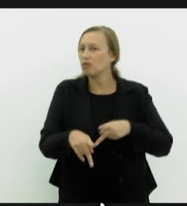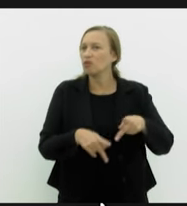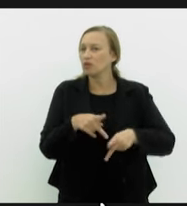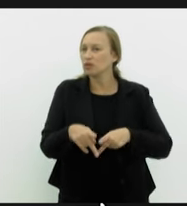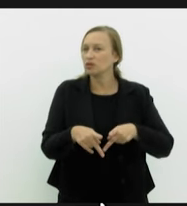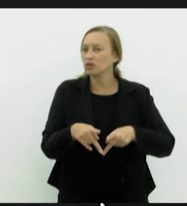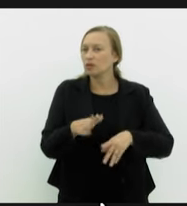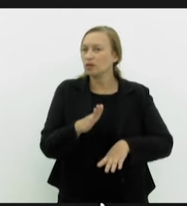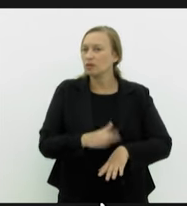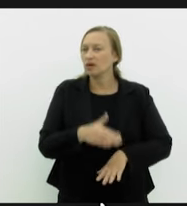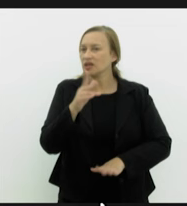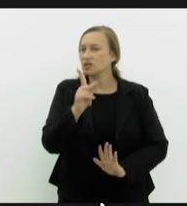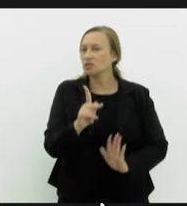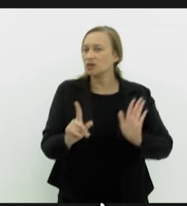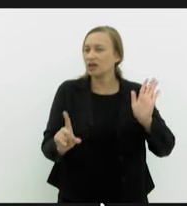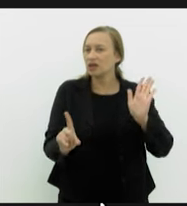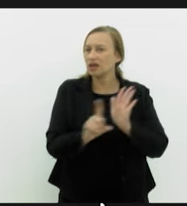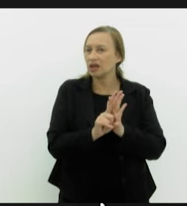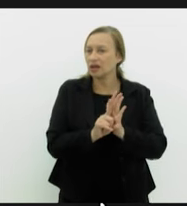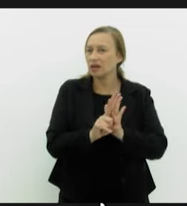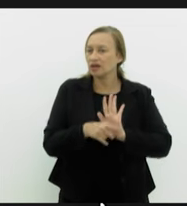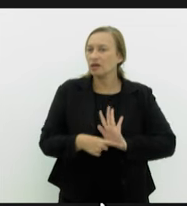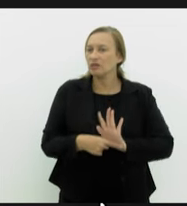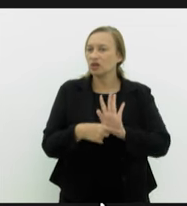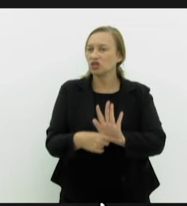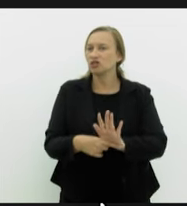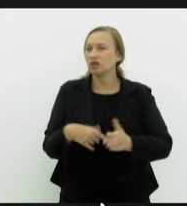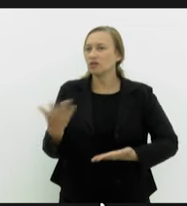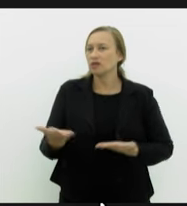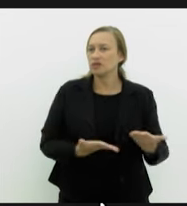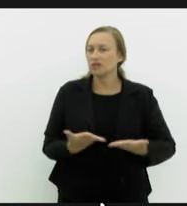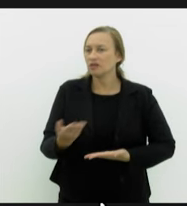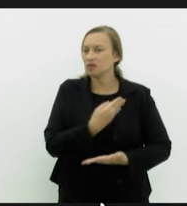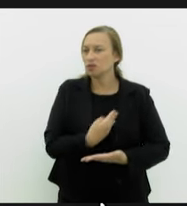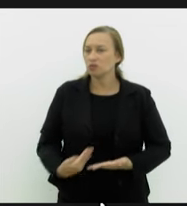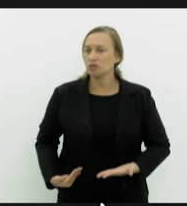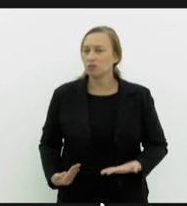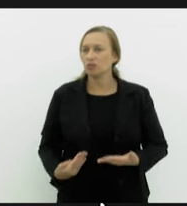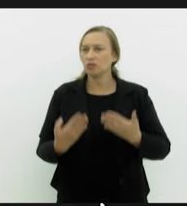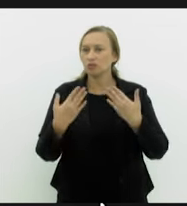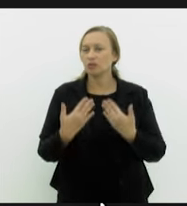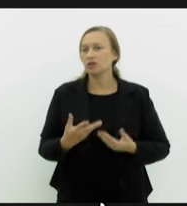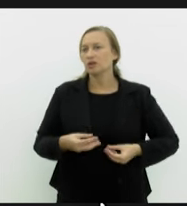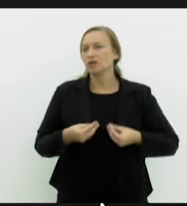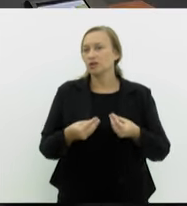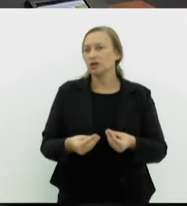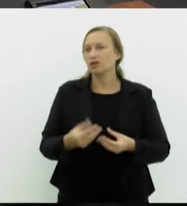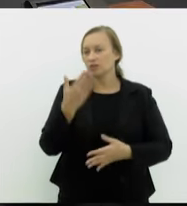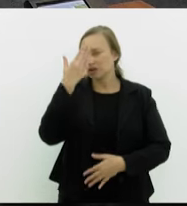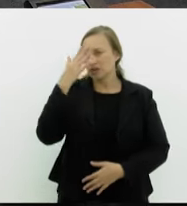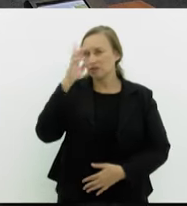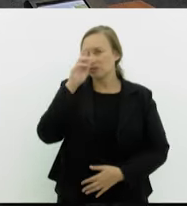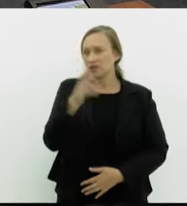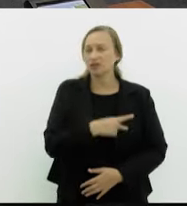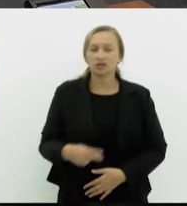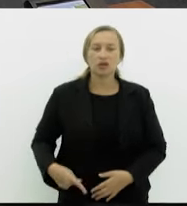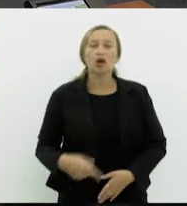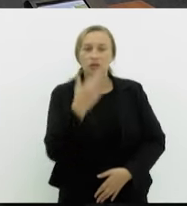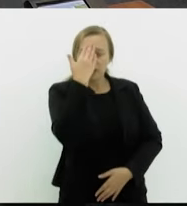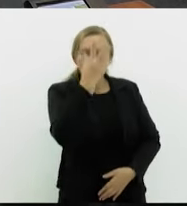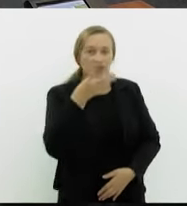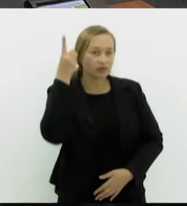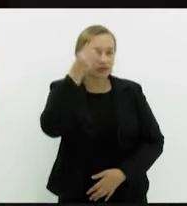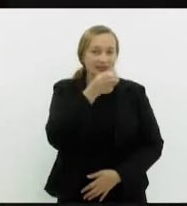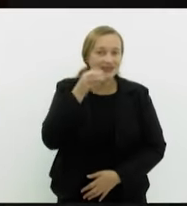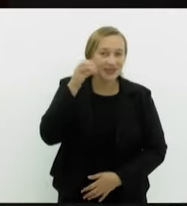que é em benefício dos serviços que são prestados. Obrigada, presidente. Muito obrigado, deputada Célia.